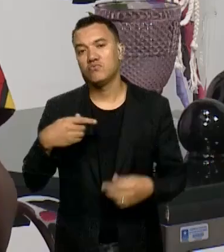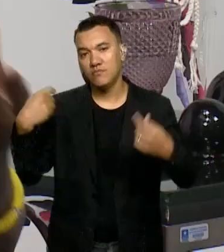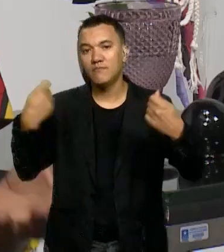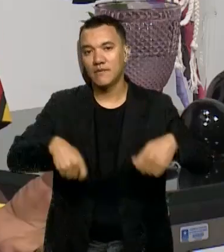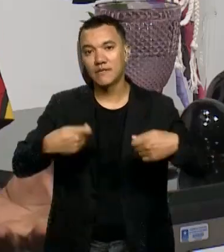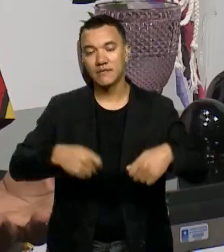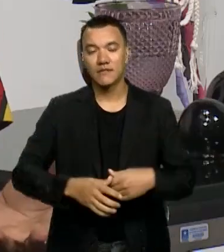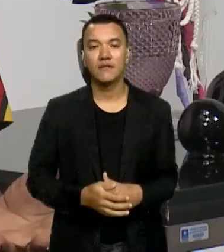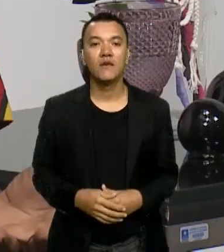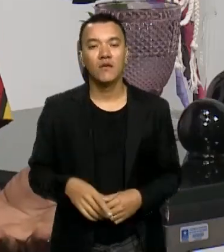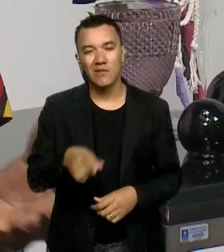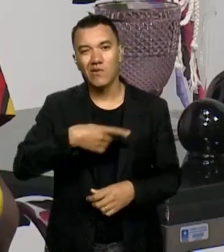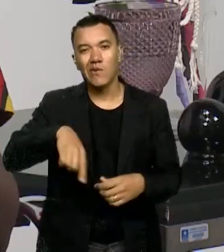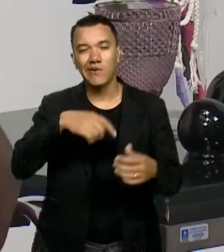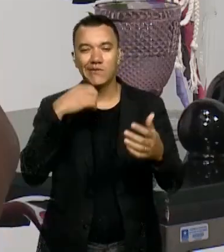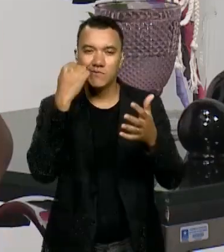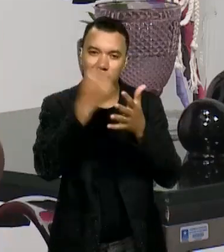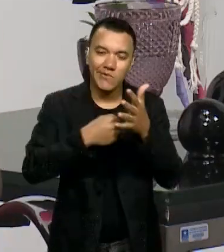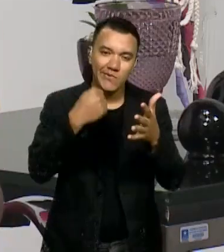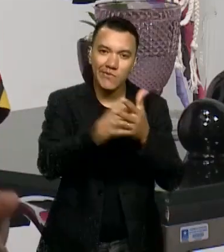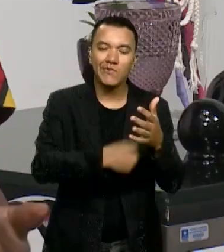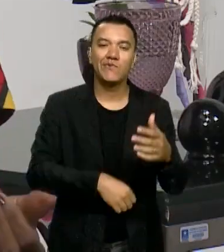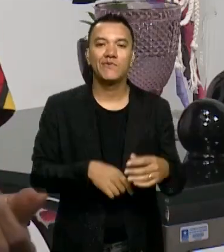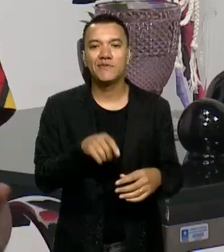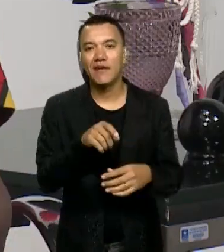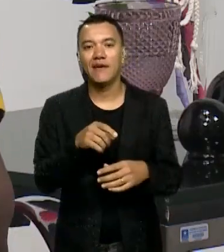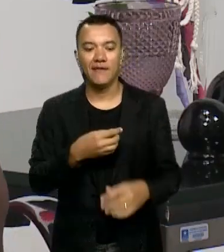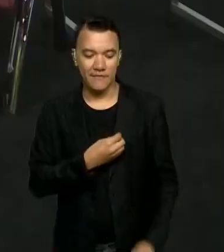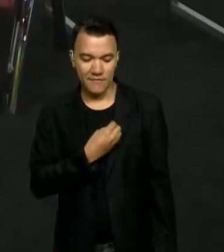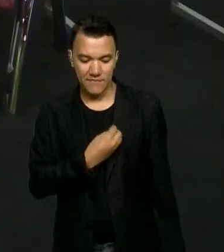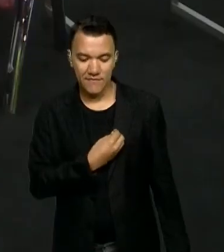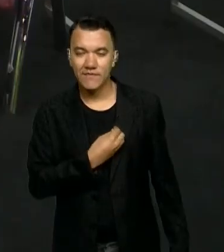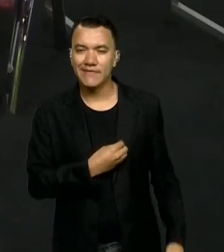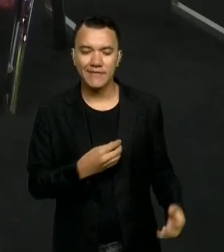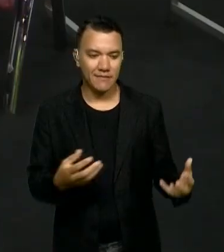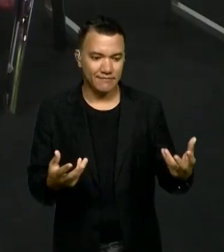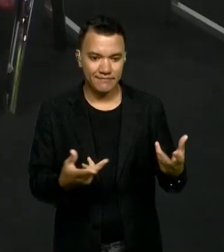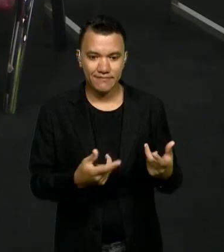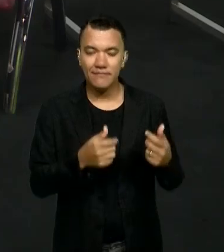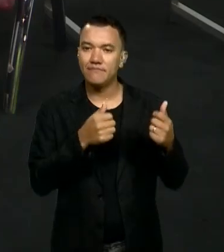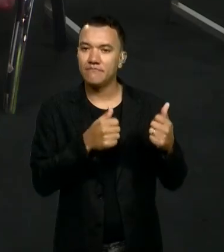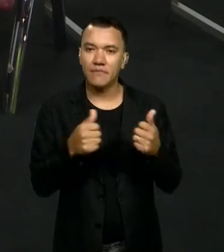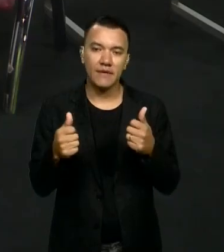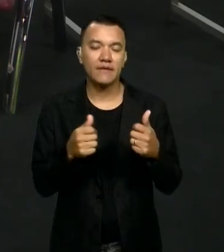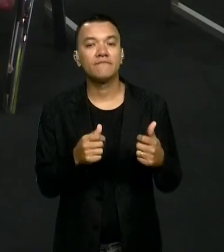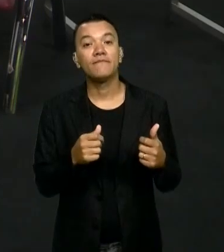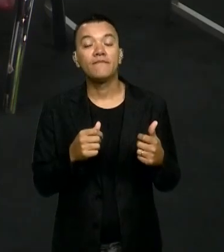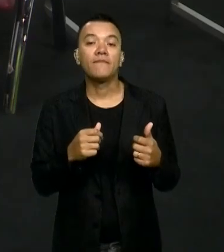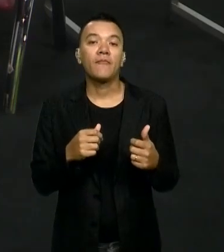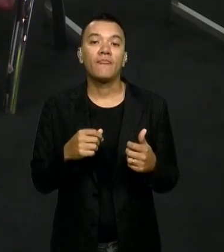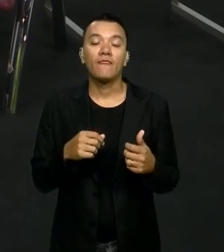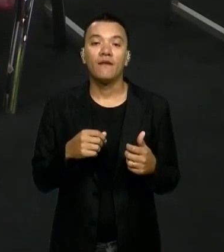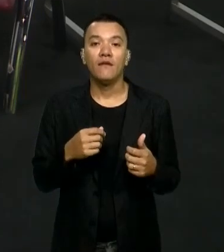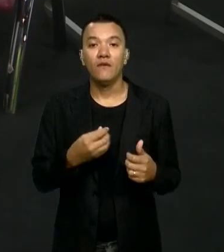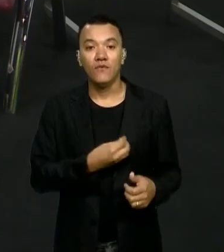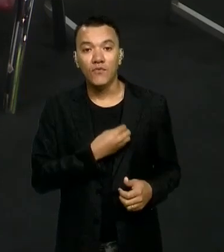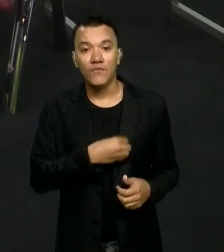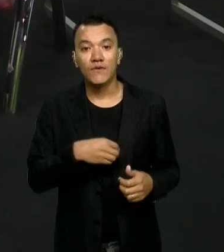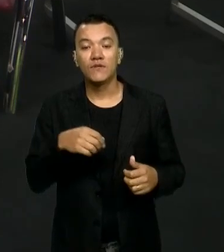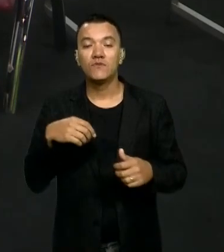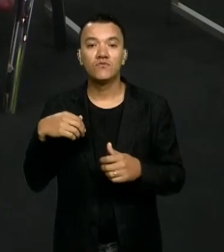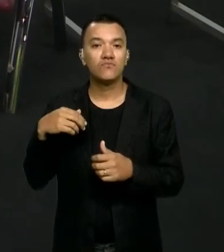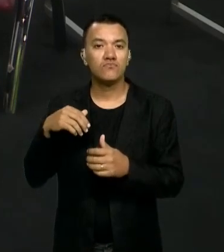aí nós lutamos pelo bem viver. A De nossa todos, né? luta histórica pelo bem viver de